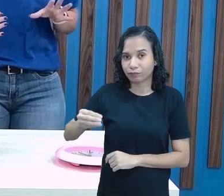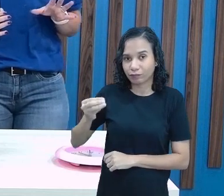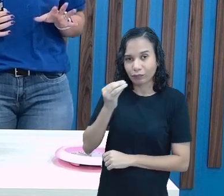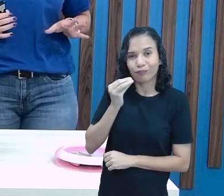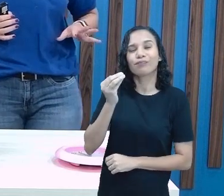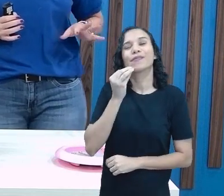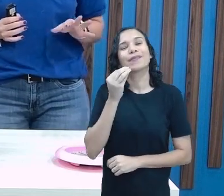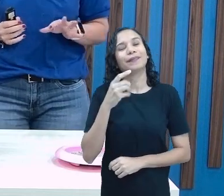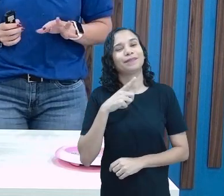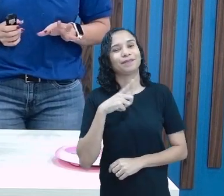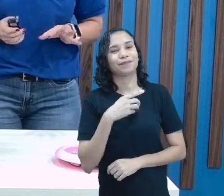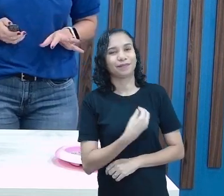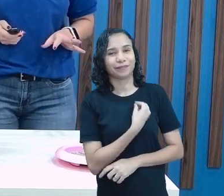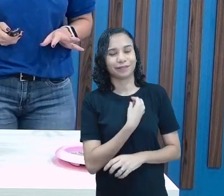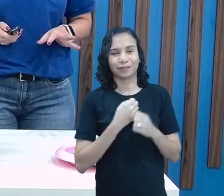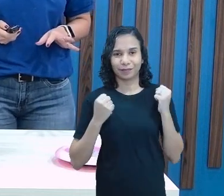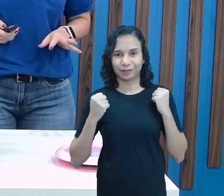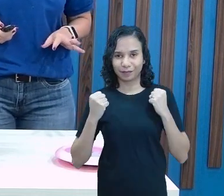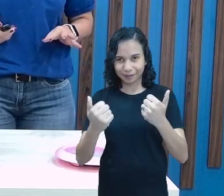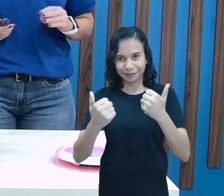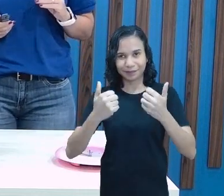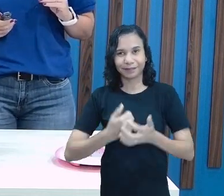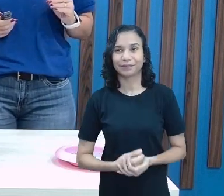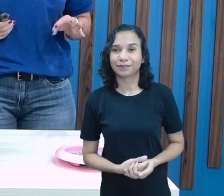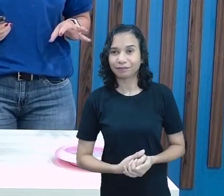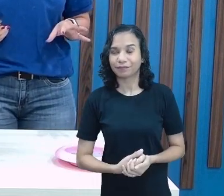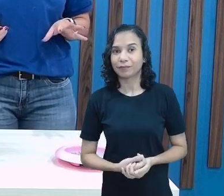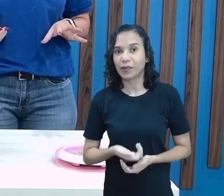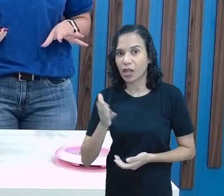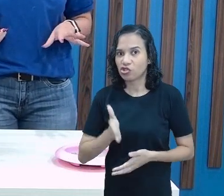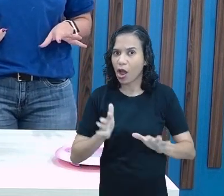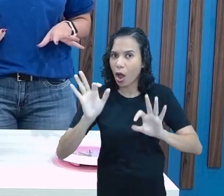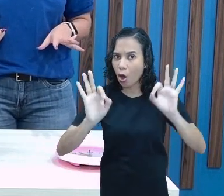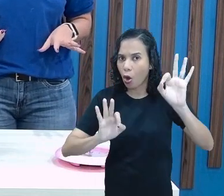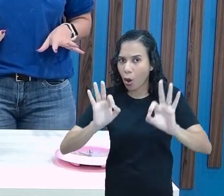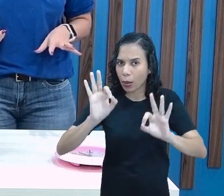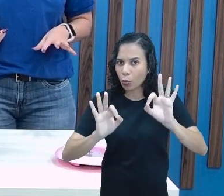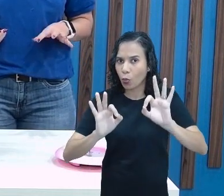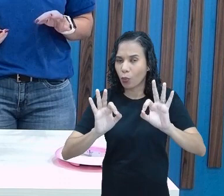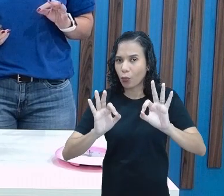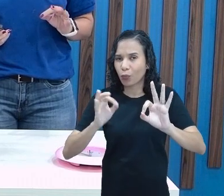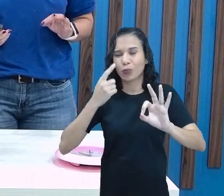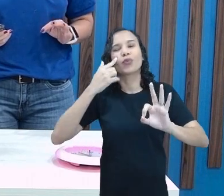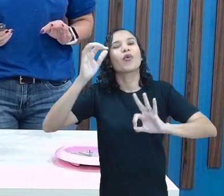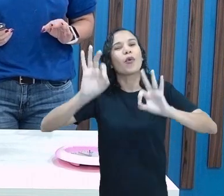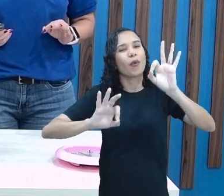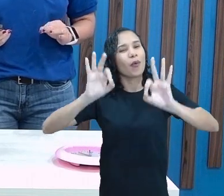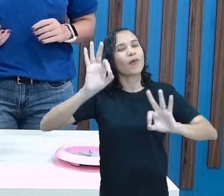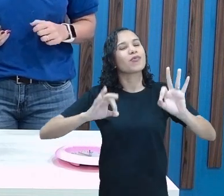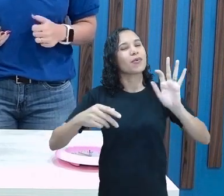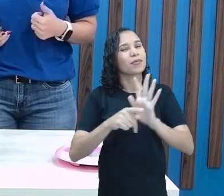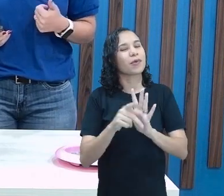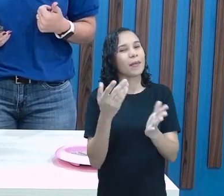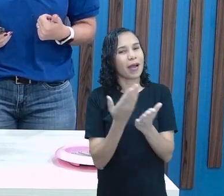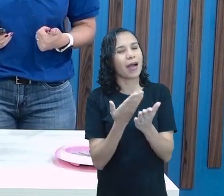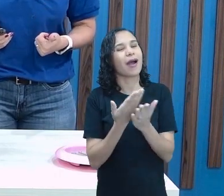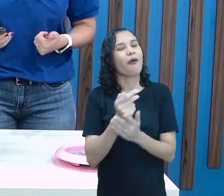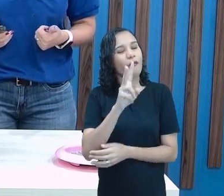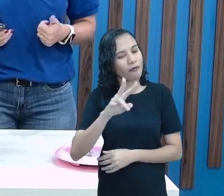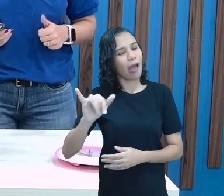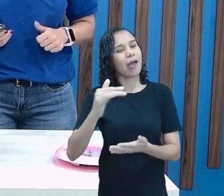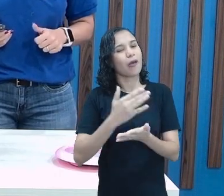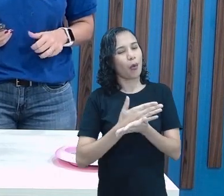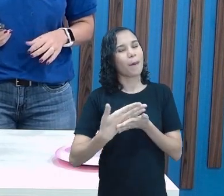aproveita essa oportunidade, tá bom? Já se organizaram? Se organiza aí que a aula já